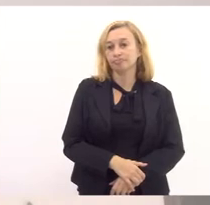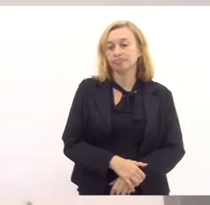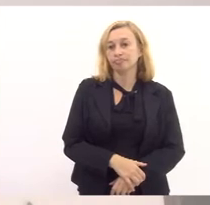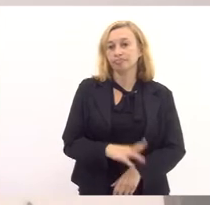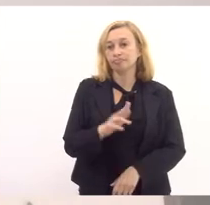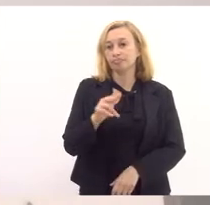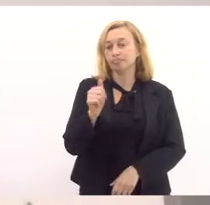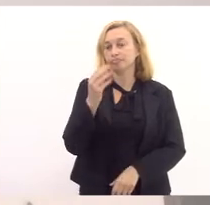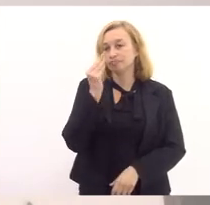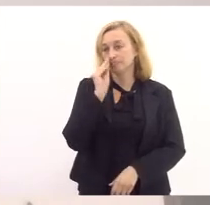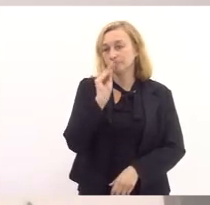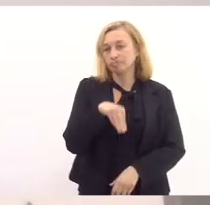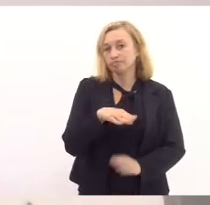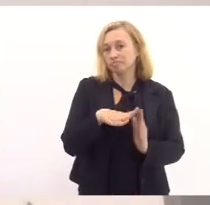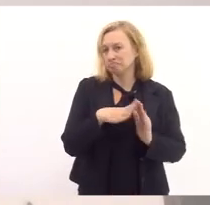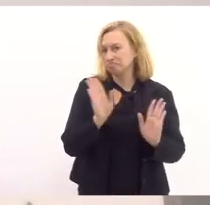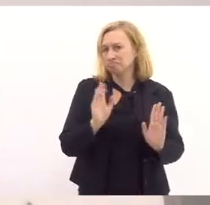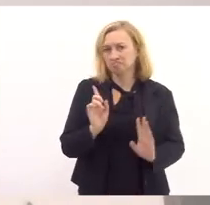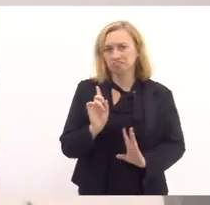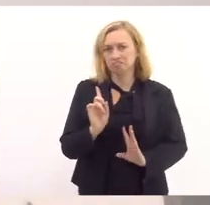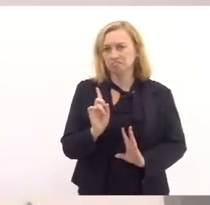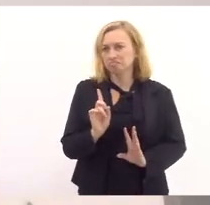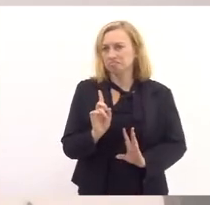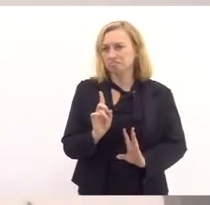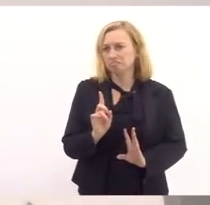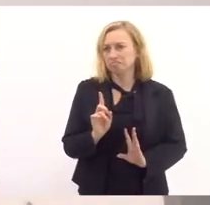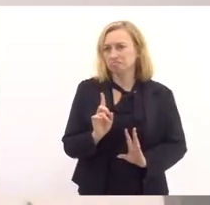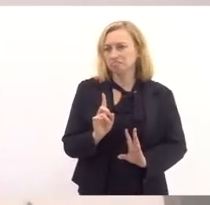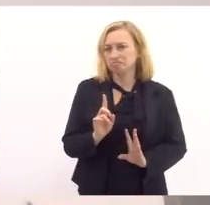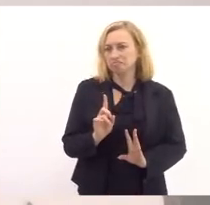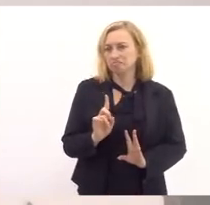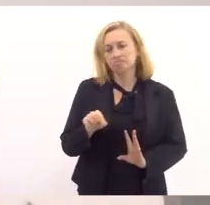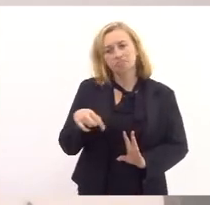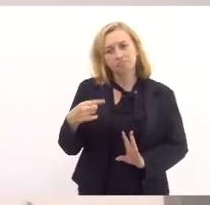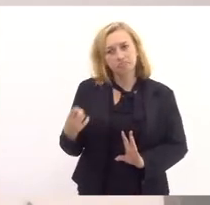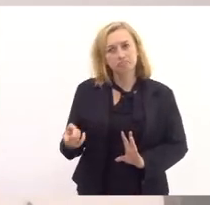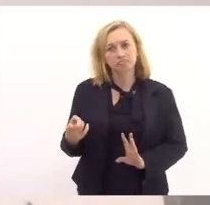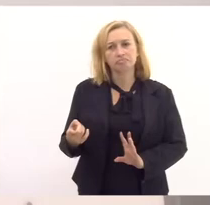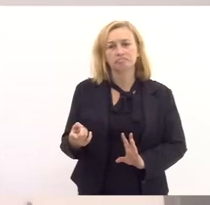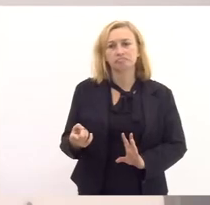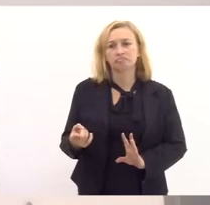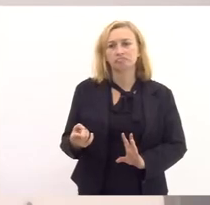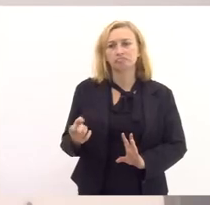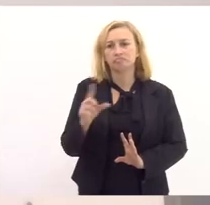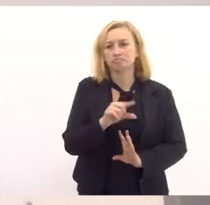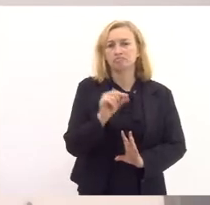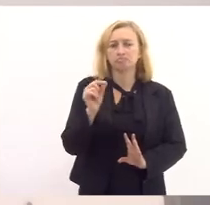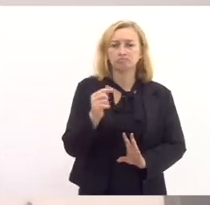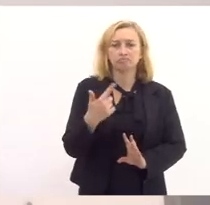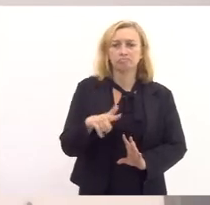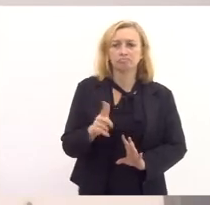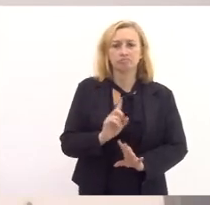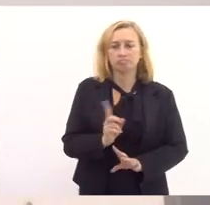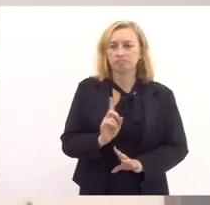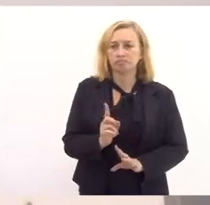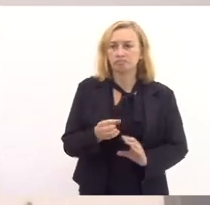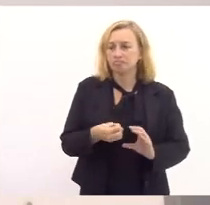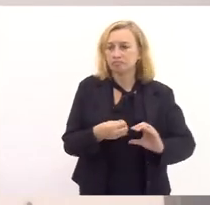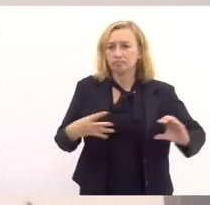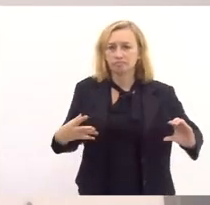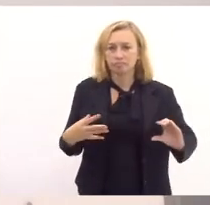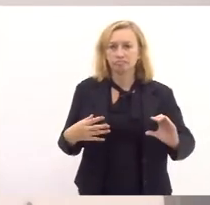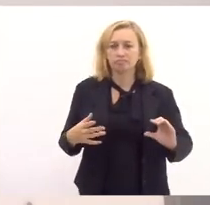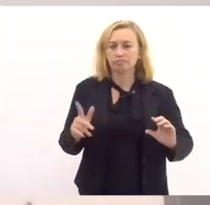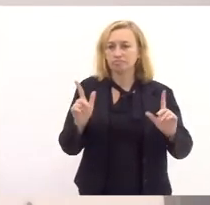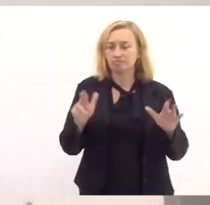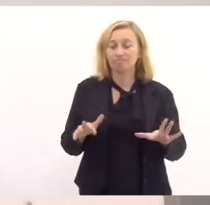casa. E nem tão pouco, e depois de sabatinado, eleito. Não, a característica é